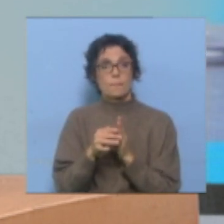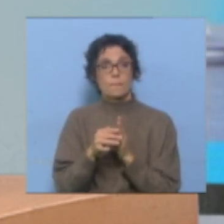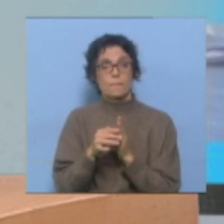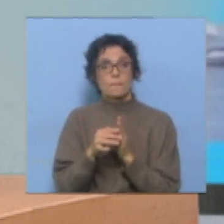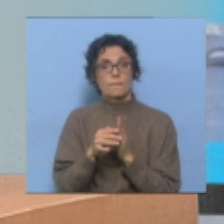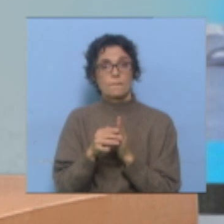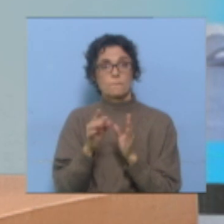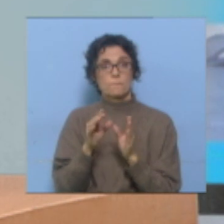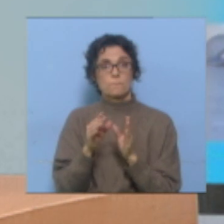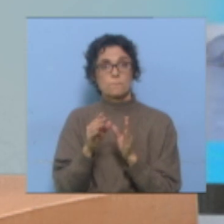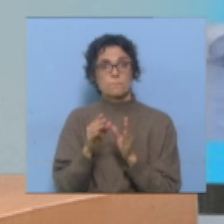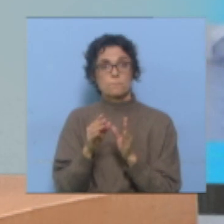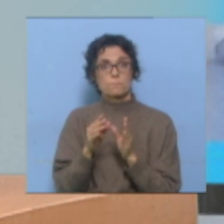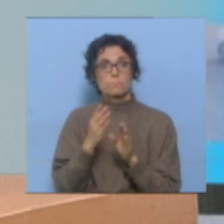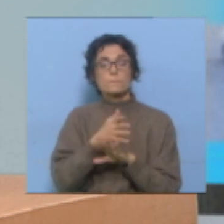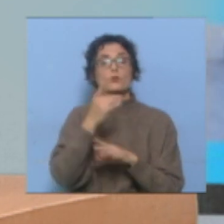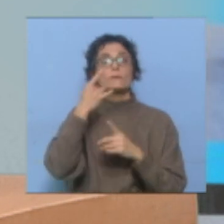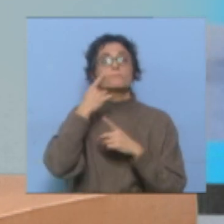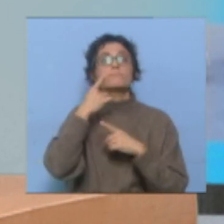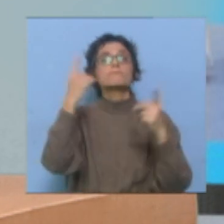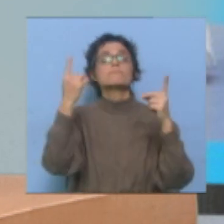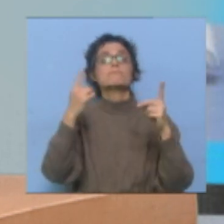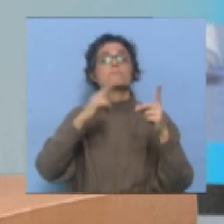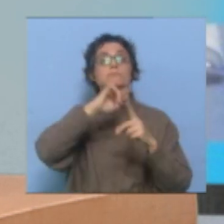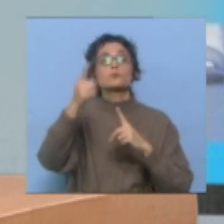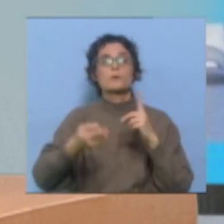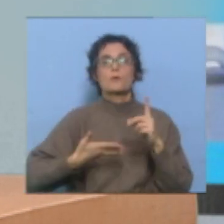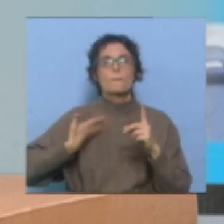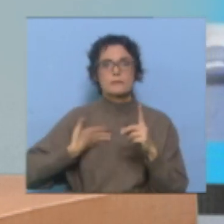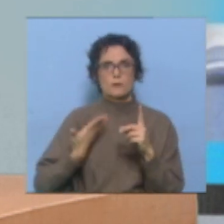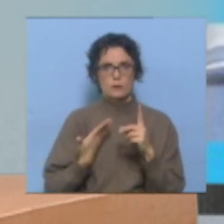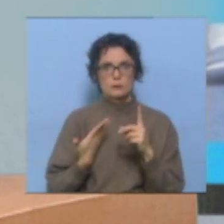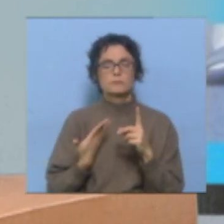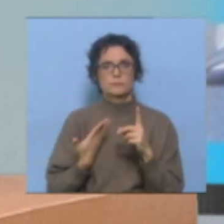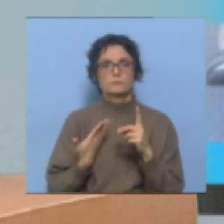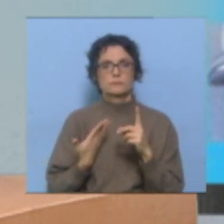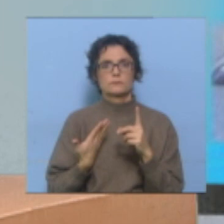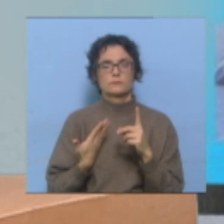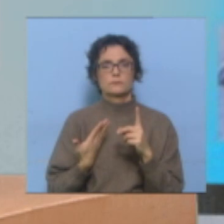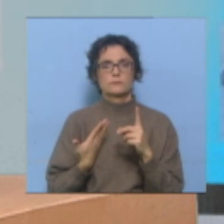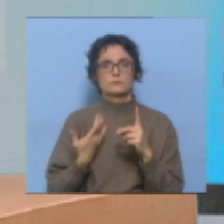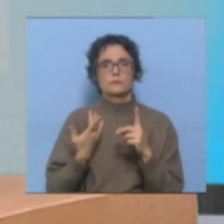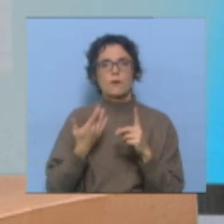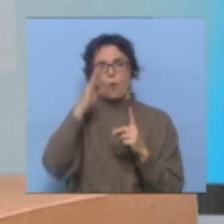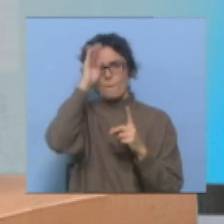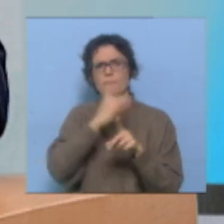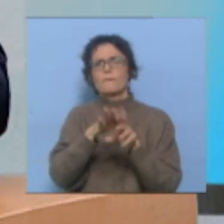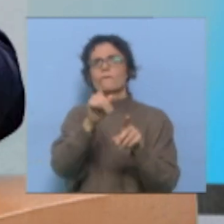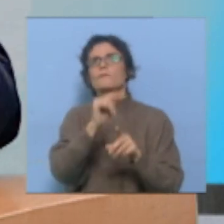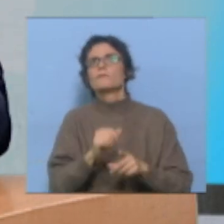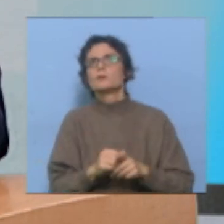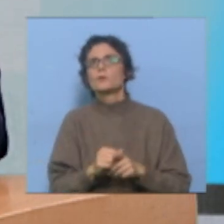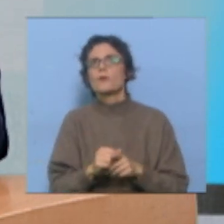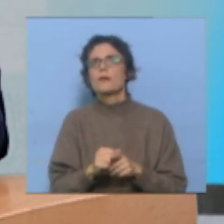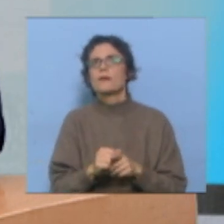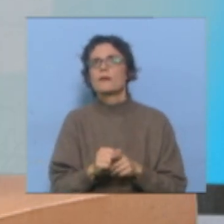proclamou um ano de misericórdia. Da misericórdia, obrigado. Ele provocou, inclusive, não só mensagens